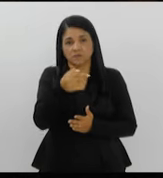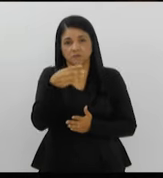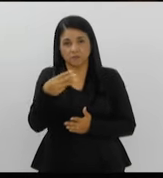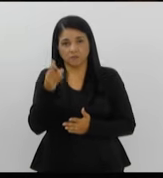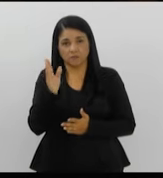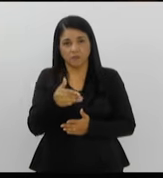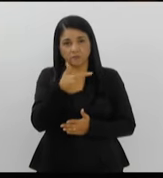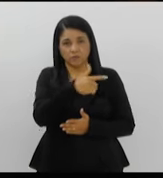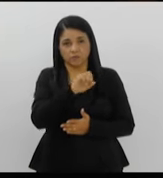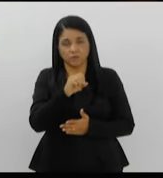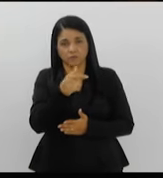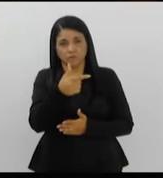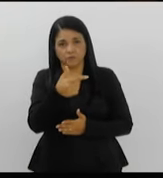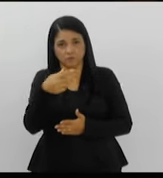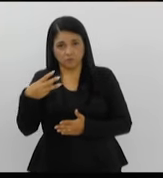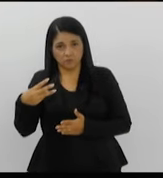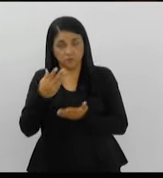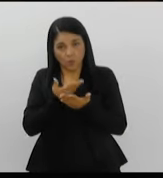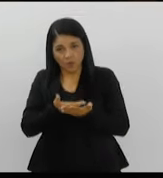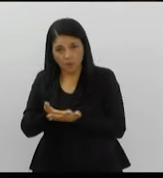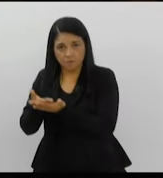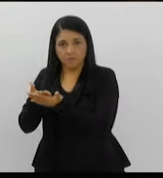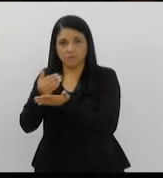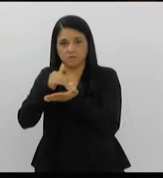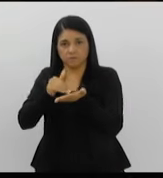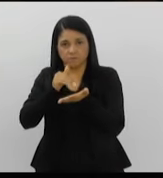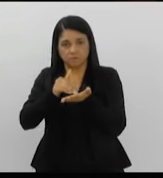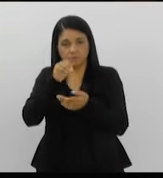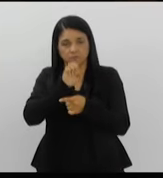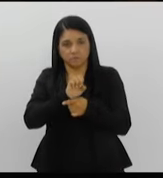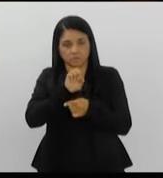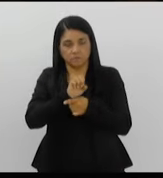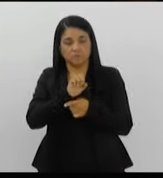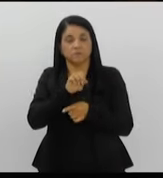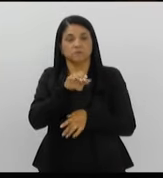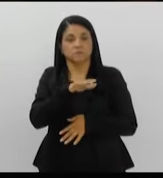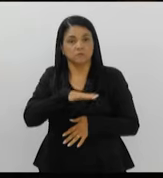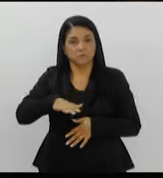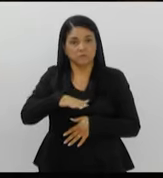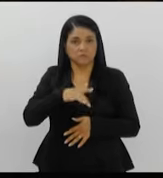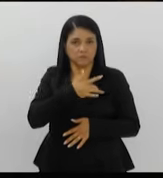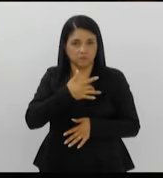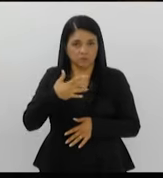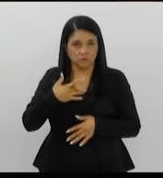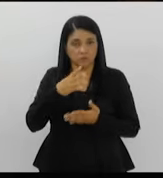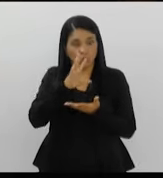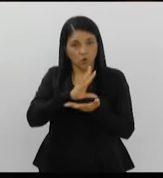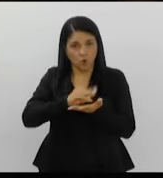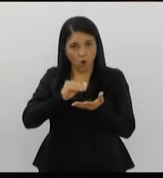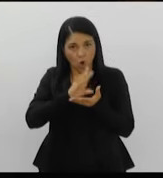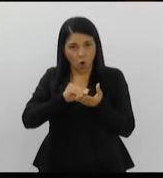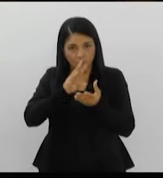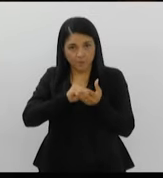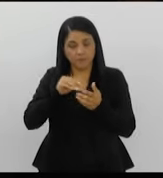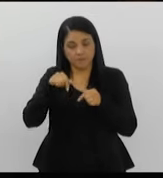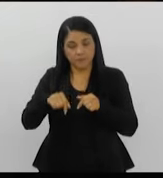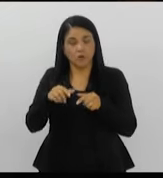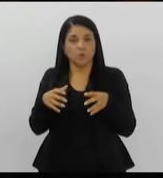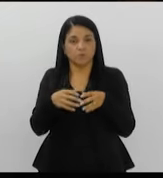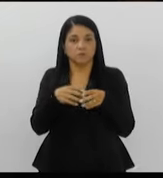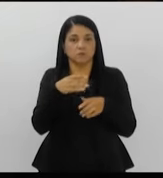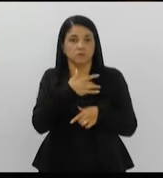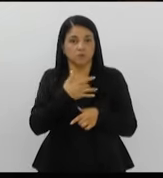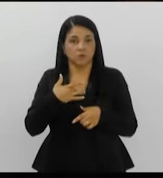173/2023 que eu encaminhei para a Secretaria de Estado de Saúde com cópia para a Comissão de Saúde dessa Casa no